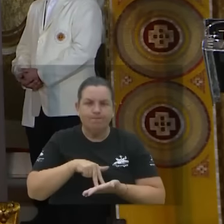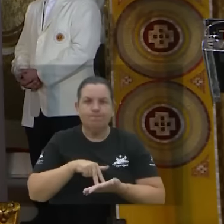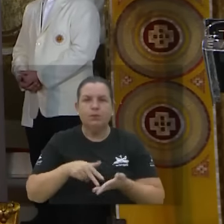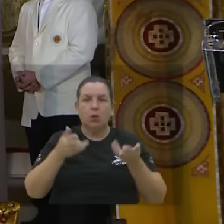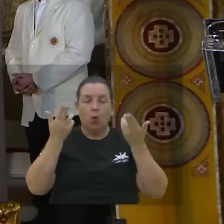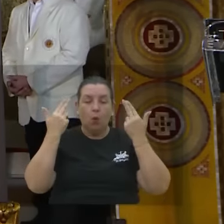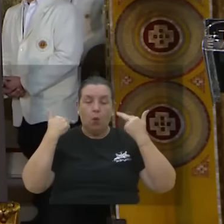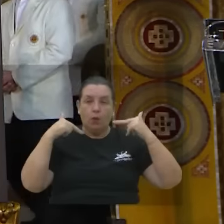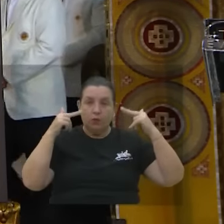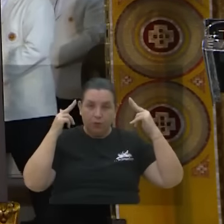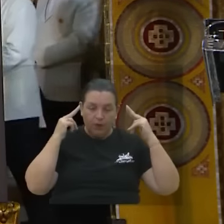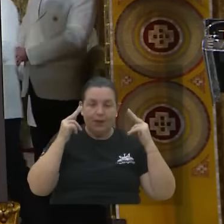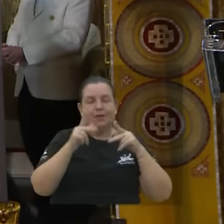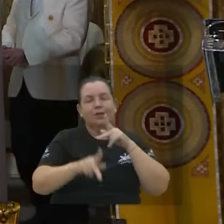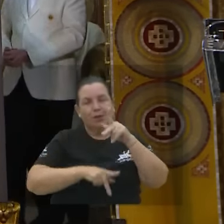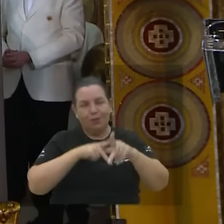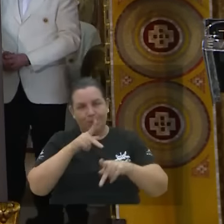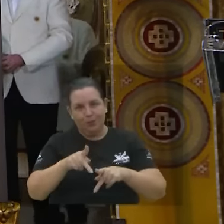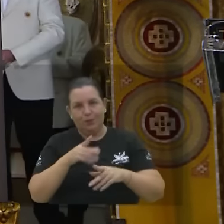Cantemos.